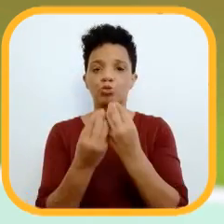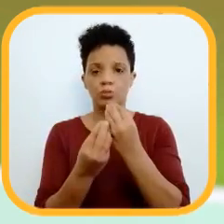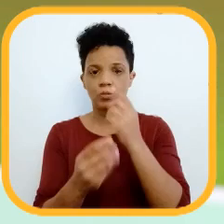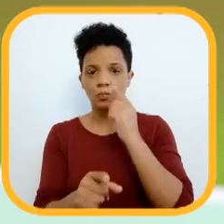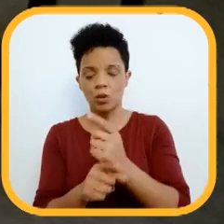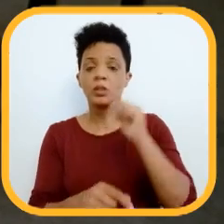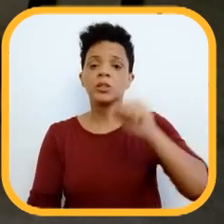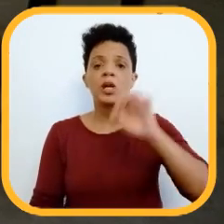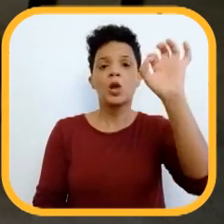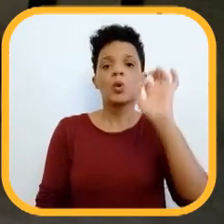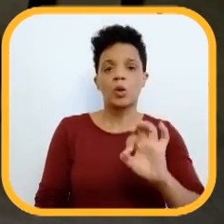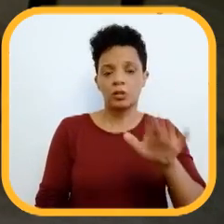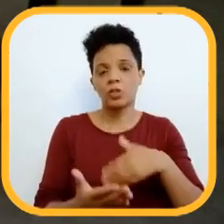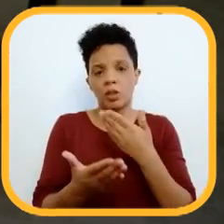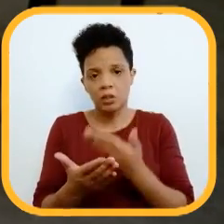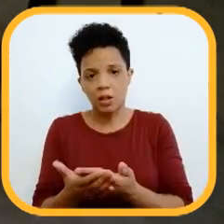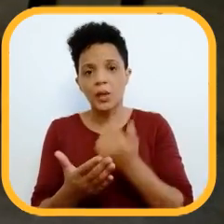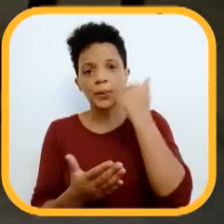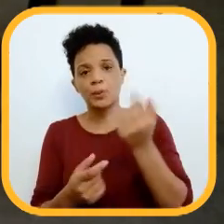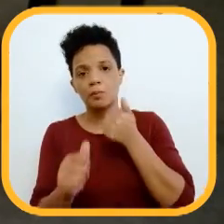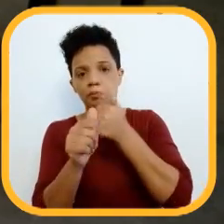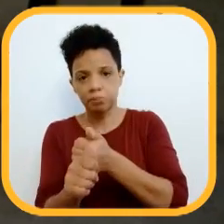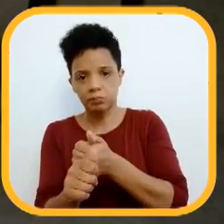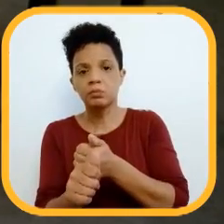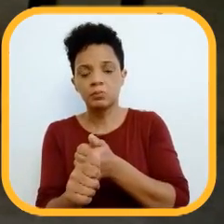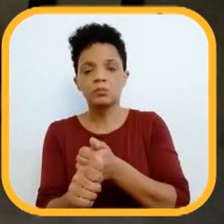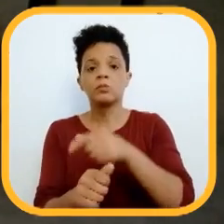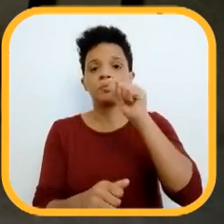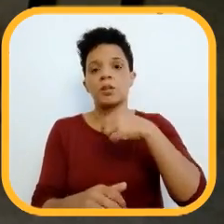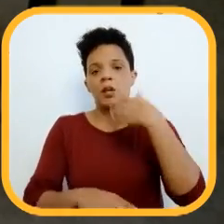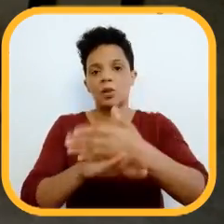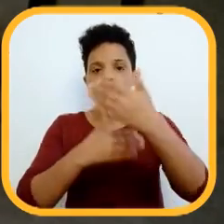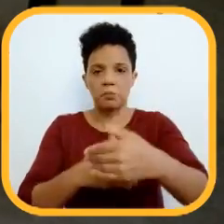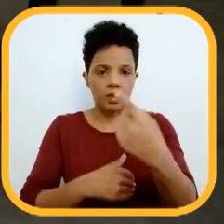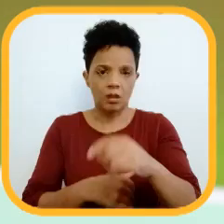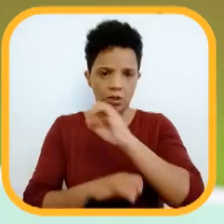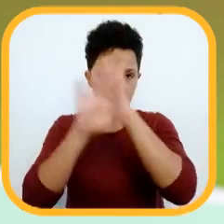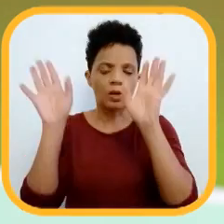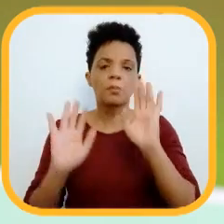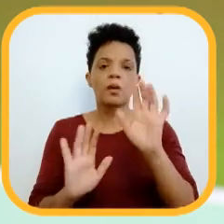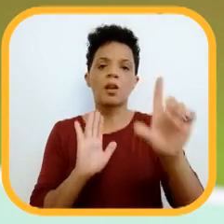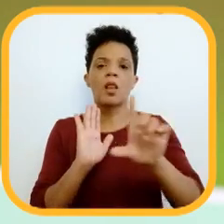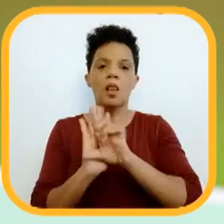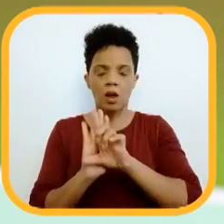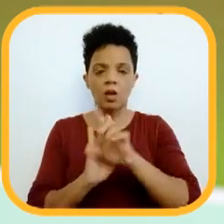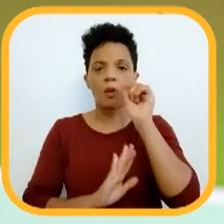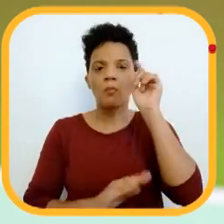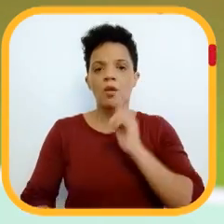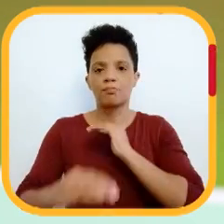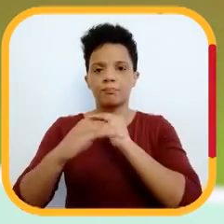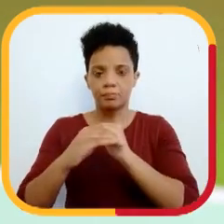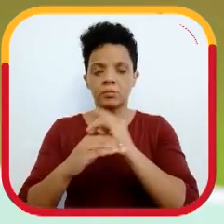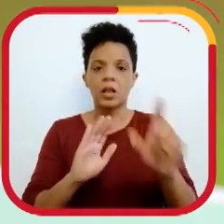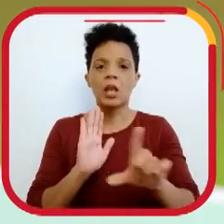em conjunto. Sim, as cotas são coadjuvantes do mérito, claro. Obviamente usadas até um certo ponto, não é? Portanto, mas a lei